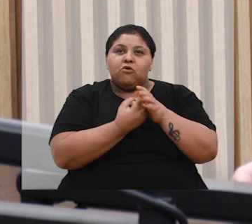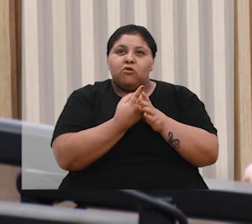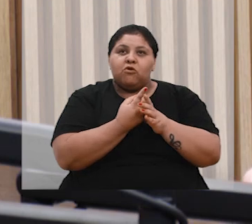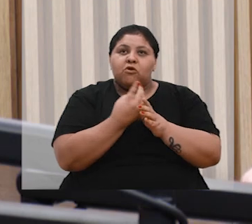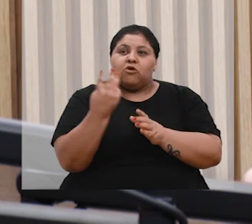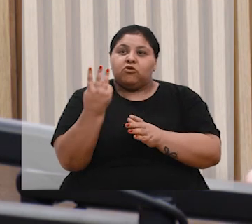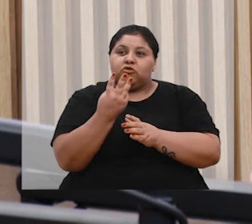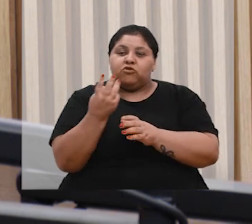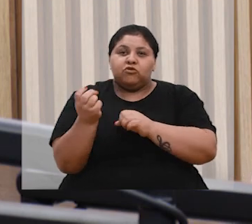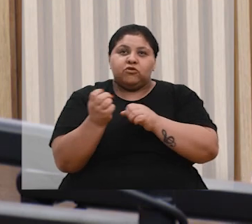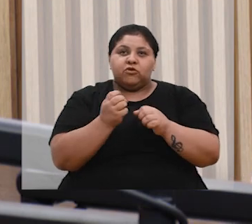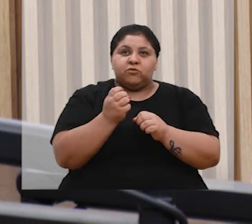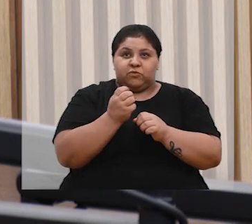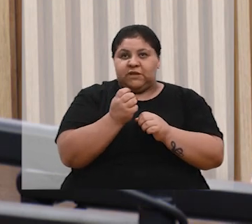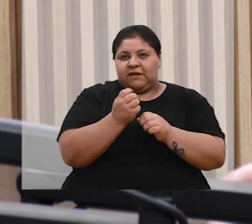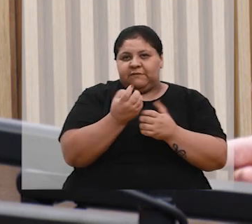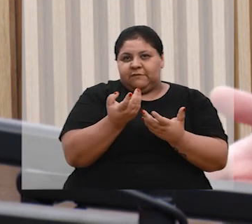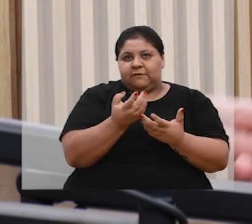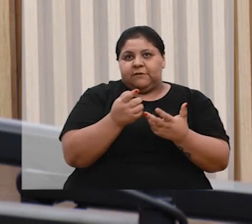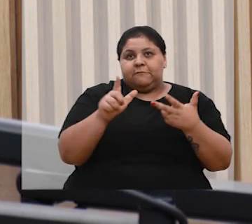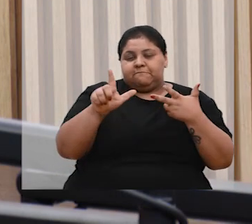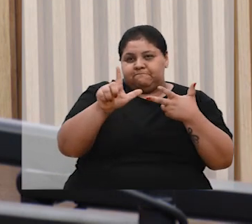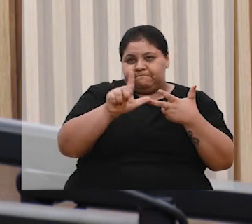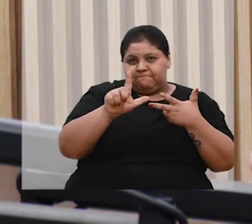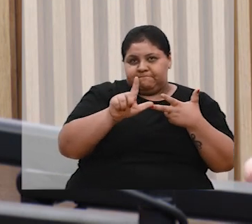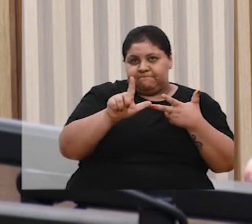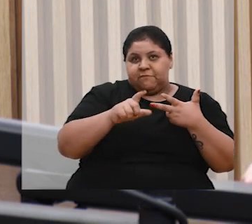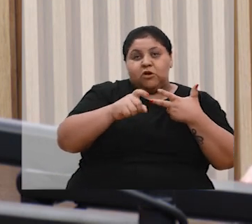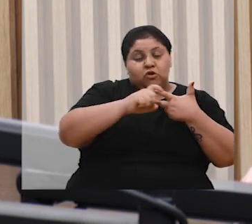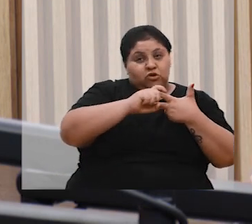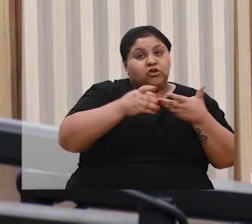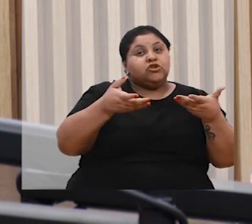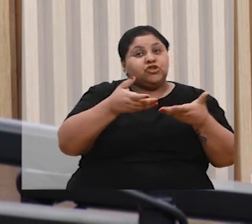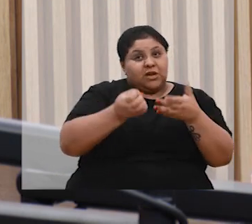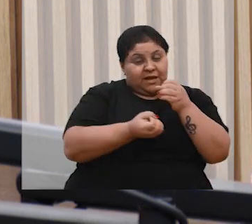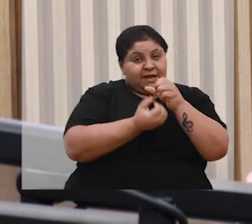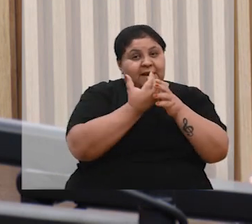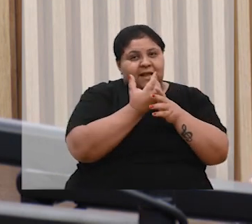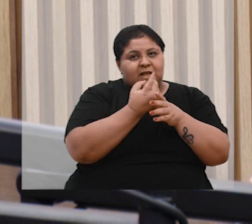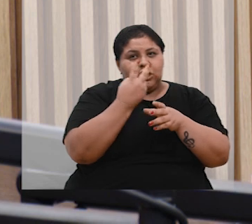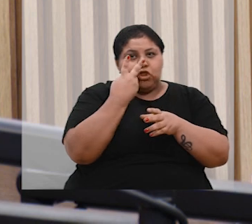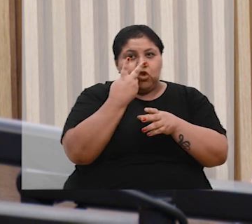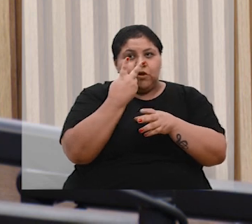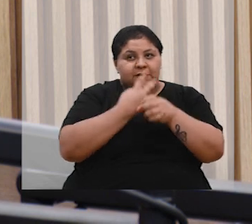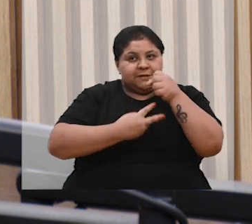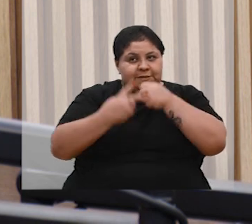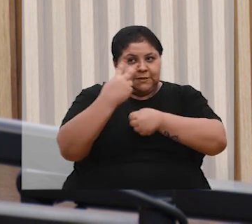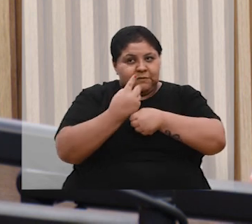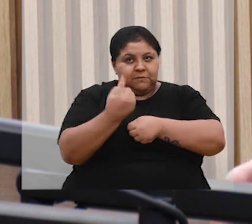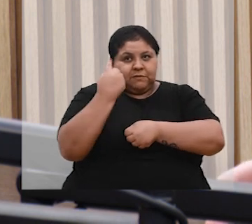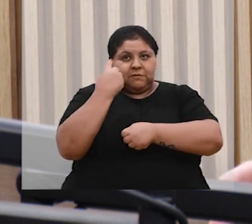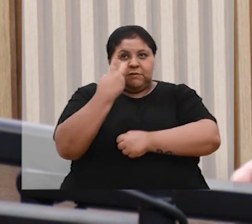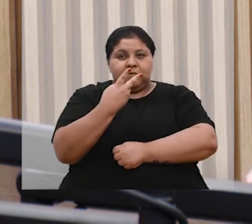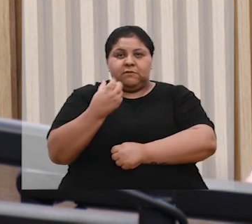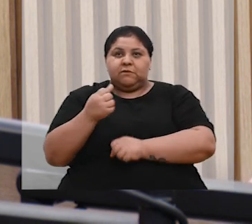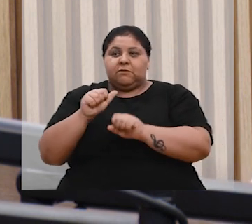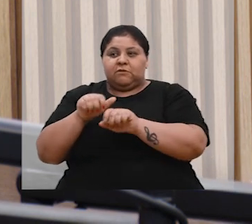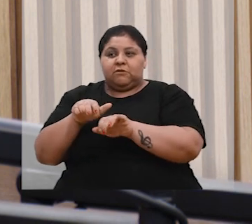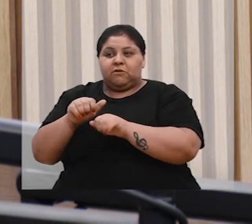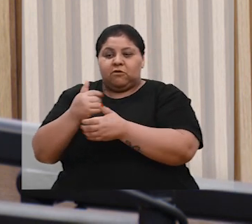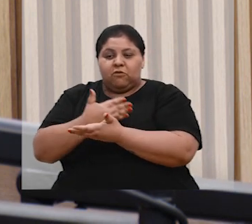da República, o Legislativo. O Executivo já havia sido instalado 2 anos antes. Em 26 de setembro, a gente